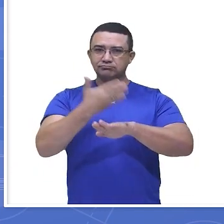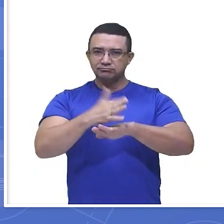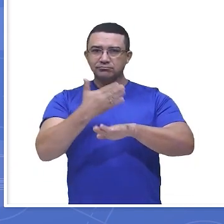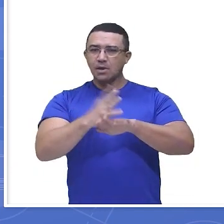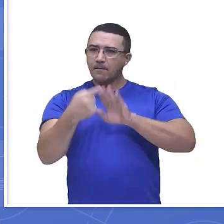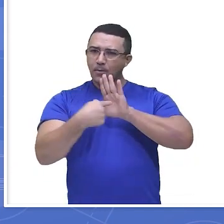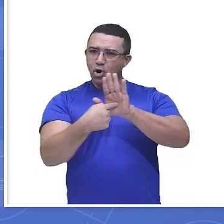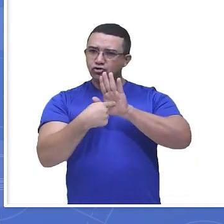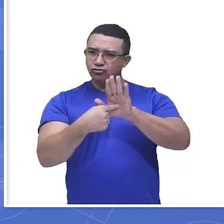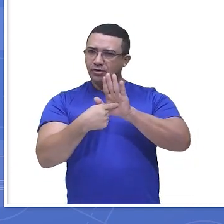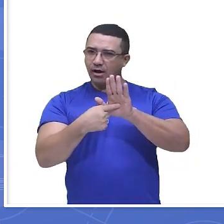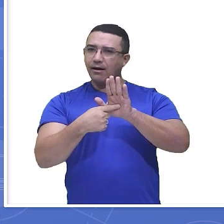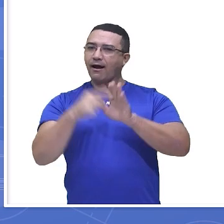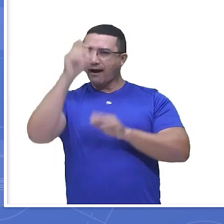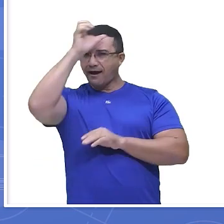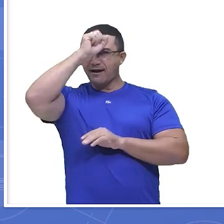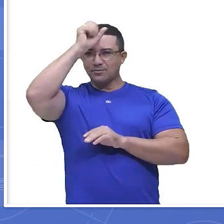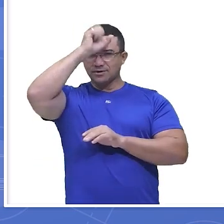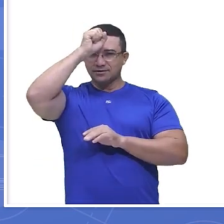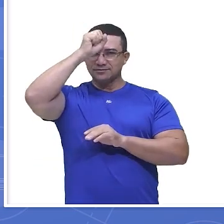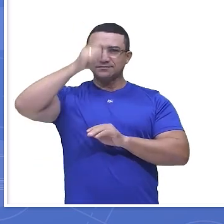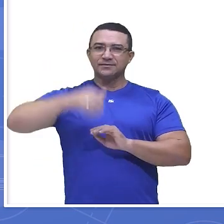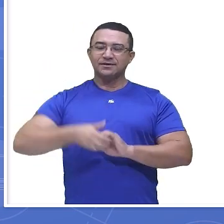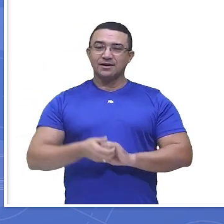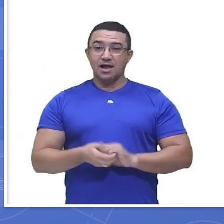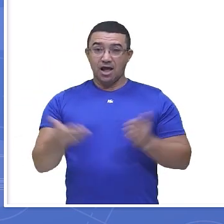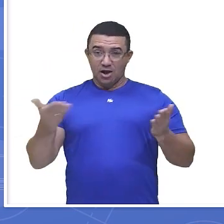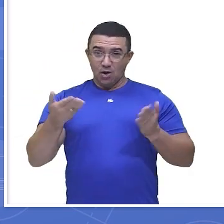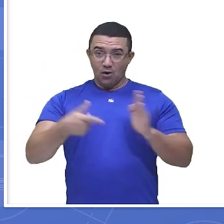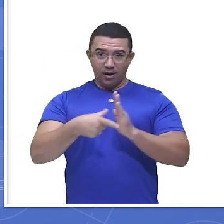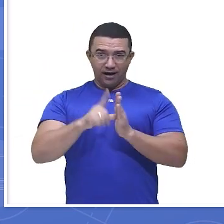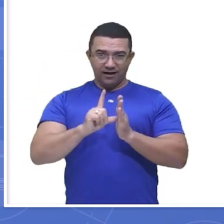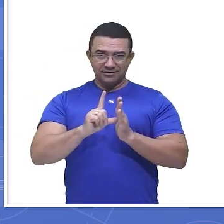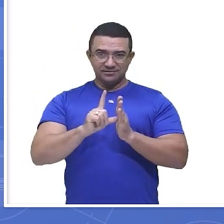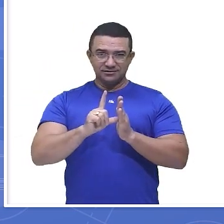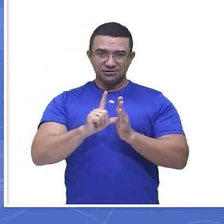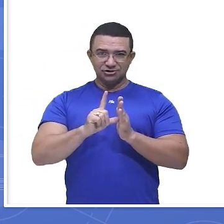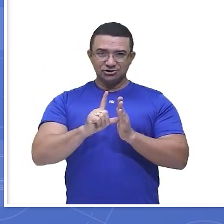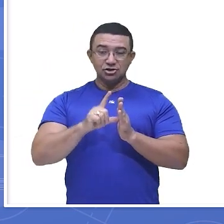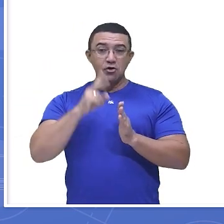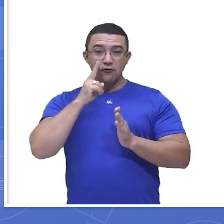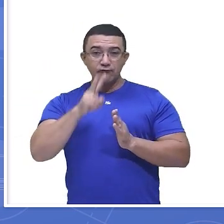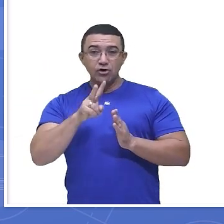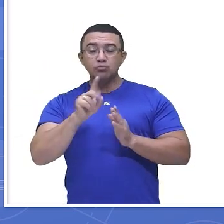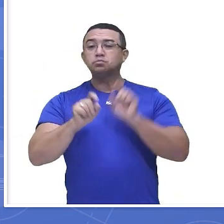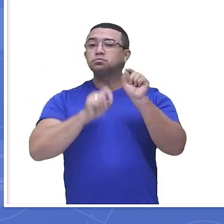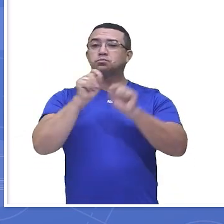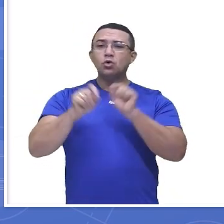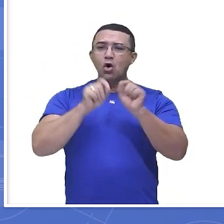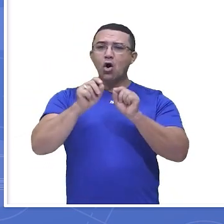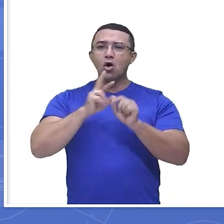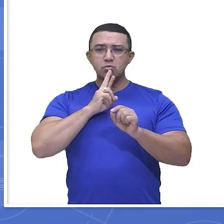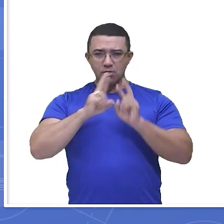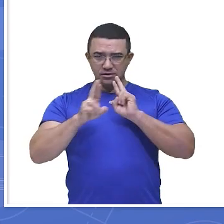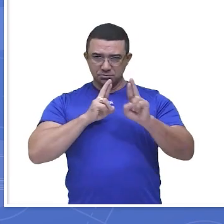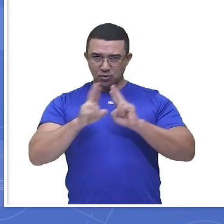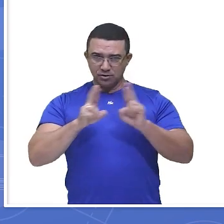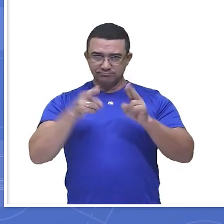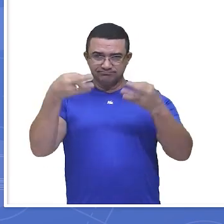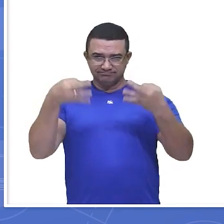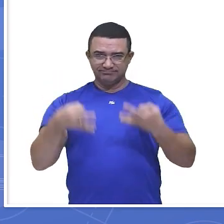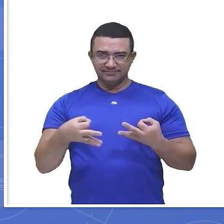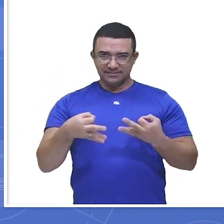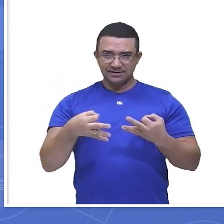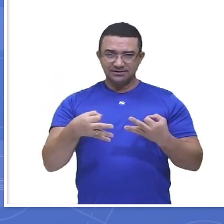apresentar resultados. Então, agora, antes de vermos aqui como que realmente as perguntas, cada